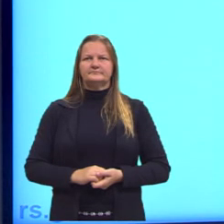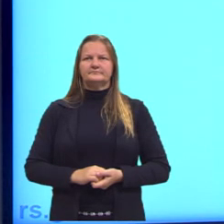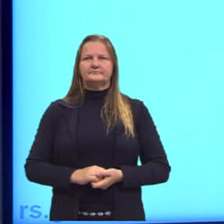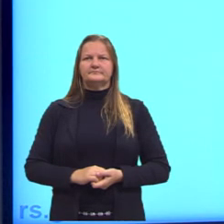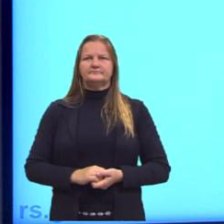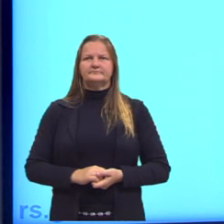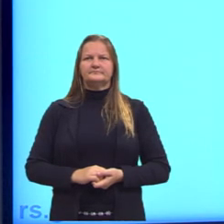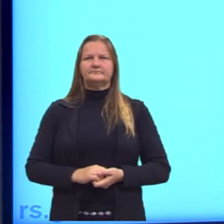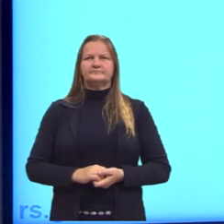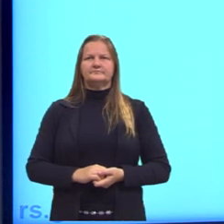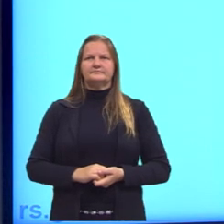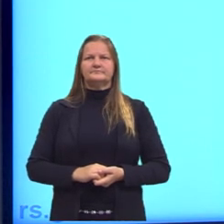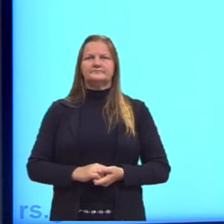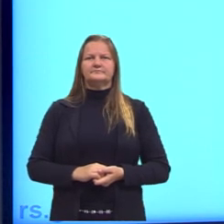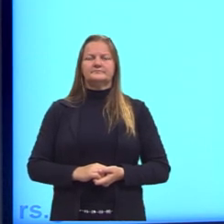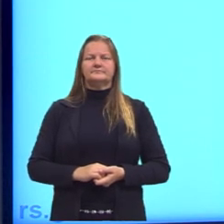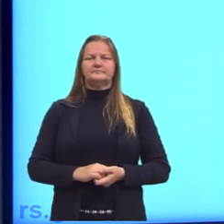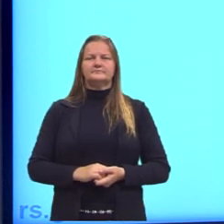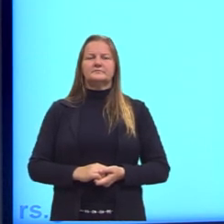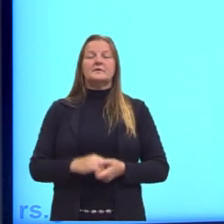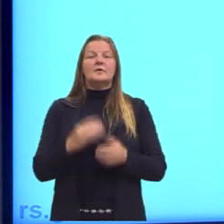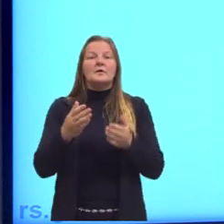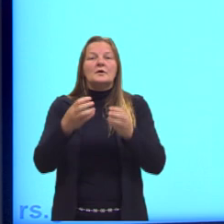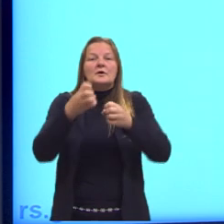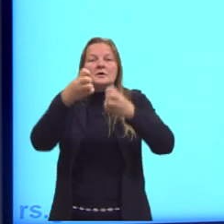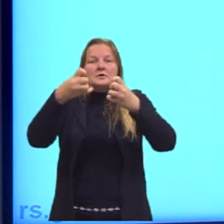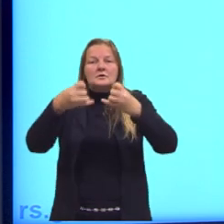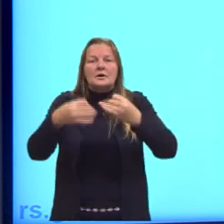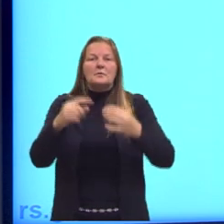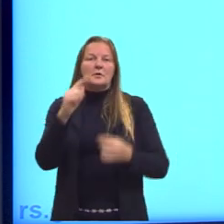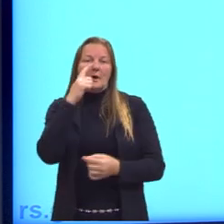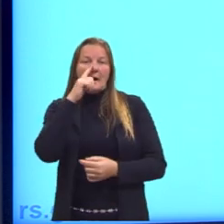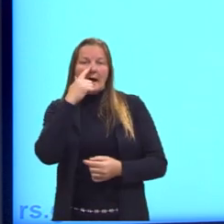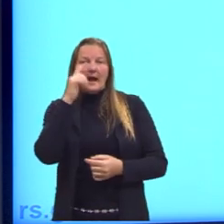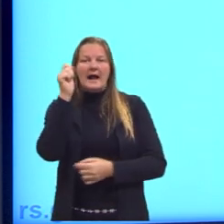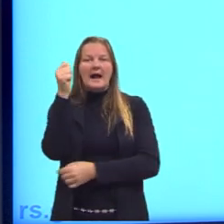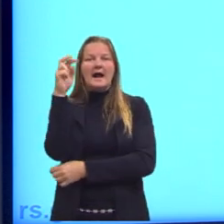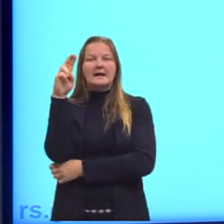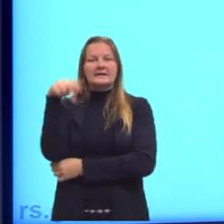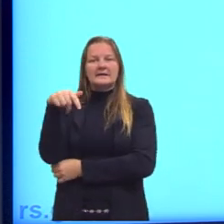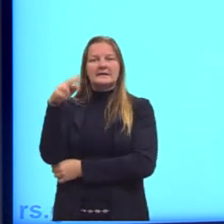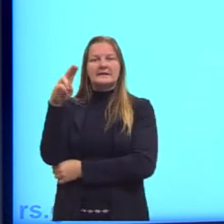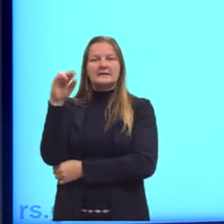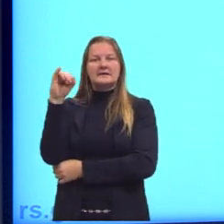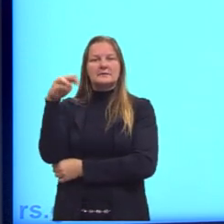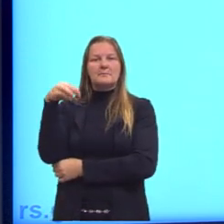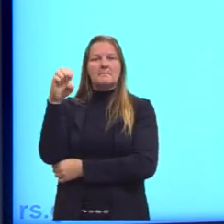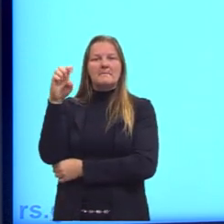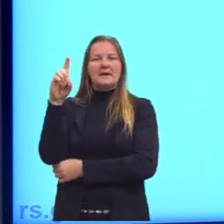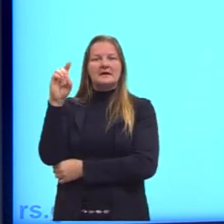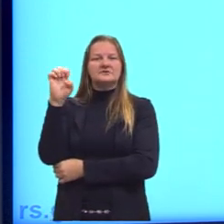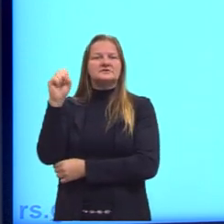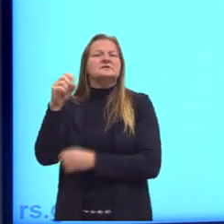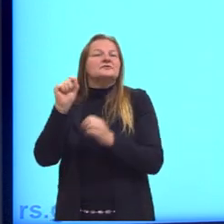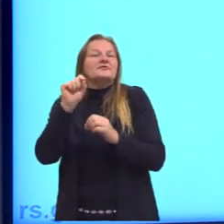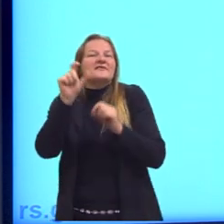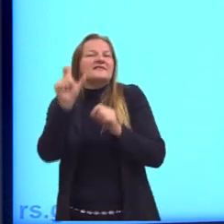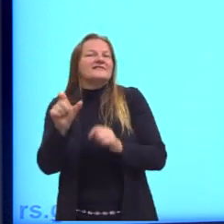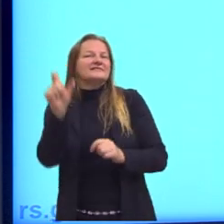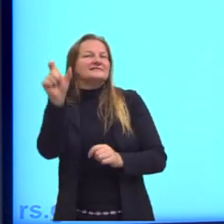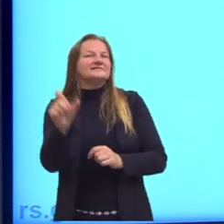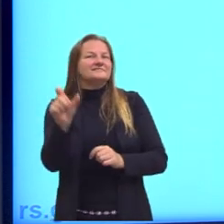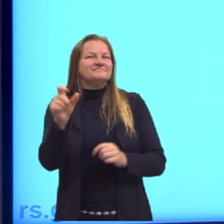é bom agora já falar um pouquinho sobre o princípio de Arquimedes Mas como eu já falei não então a gente precisa saber quem foi o